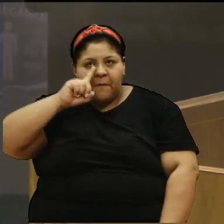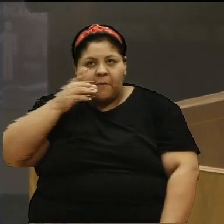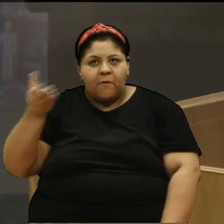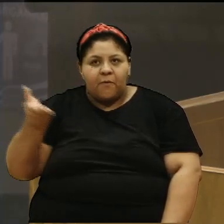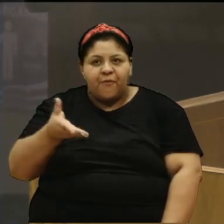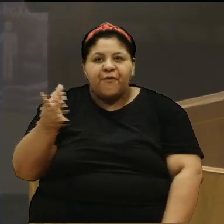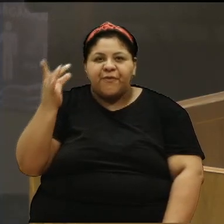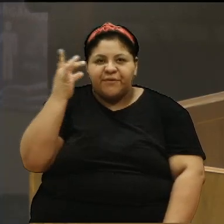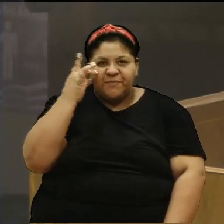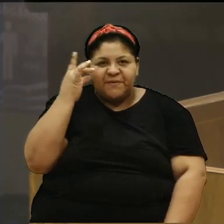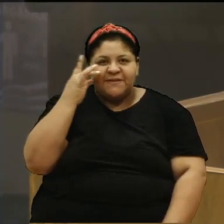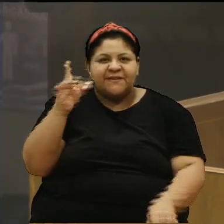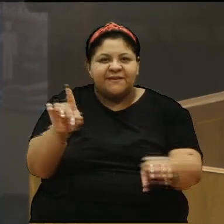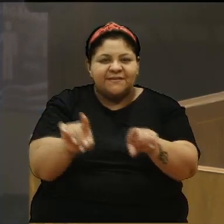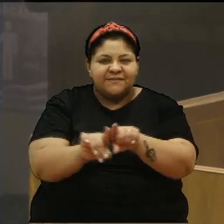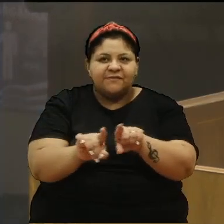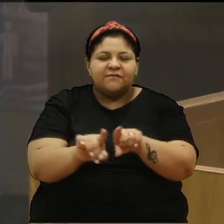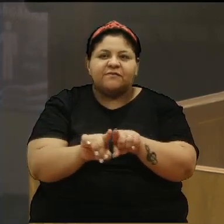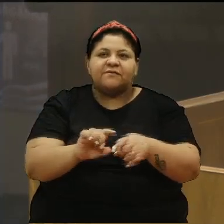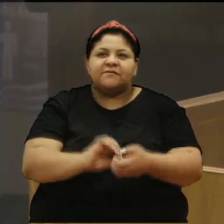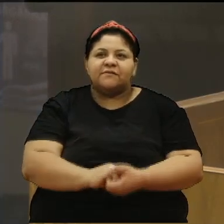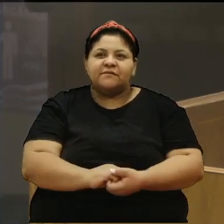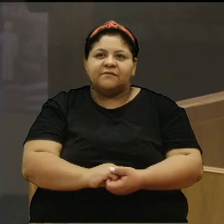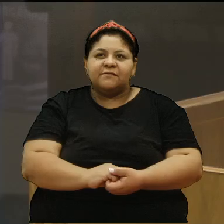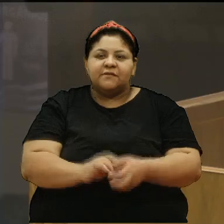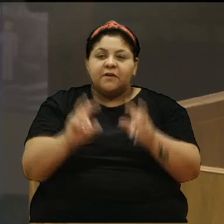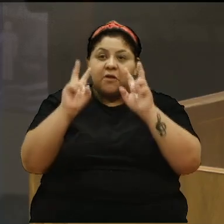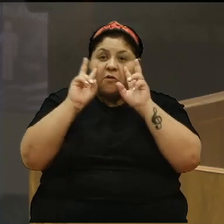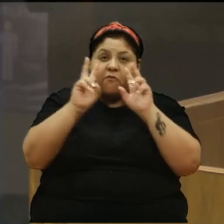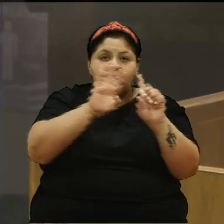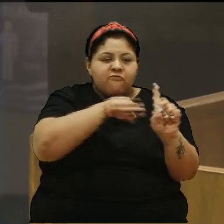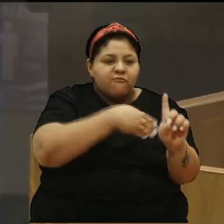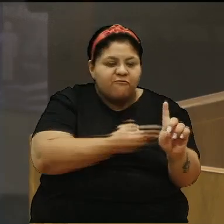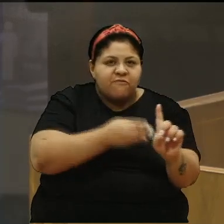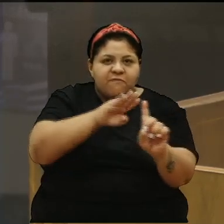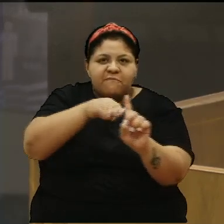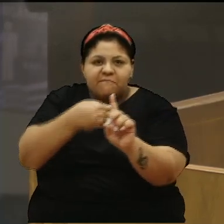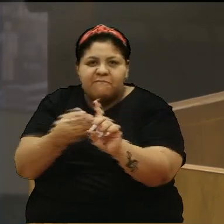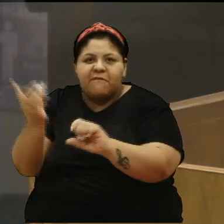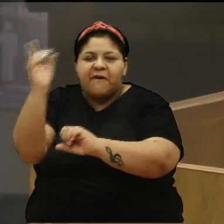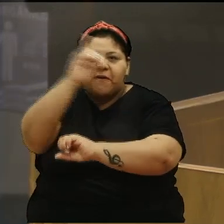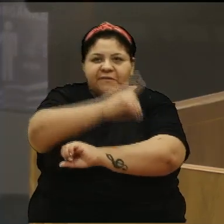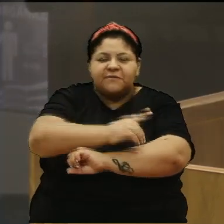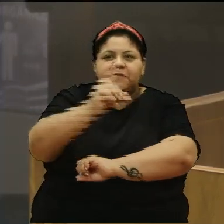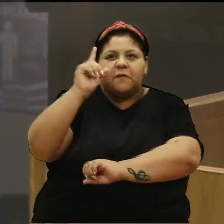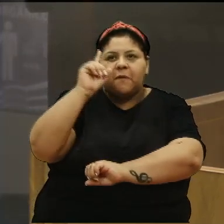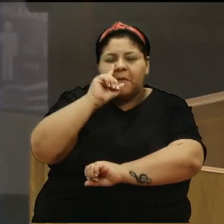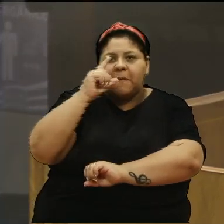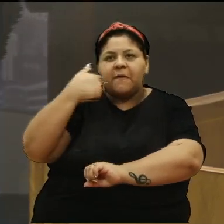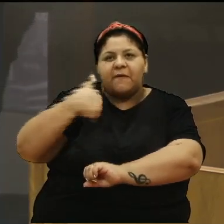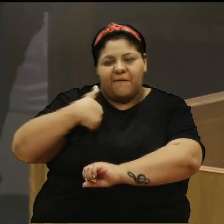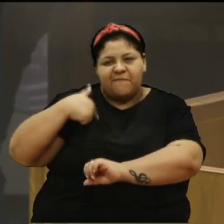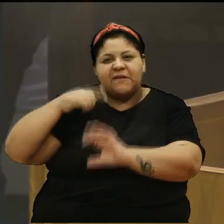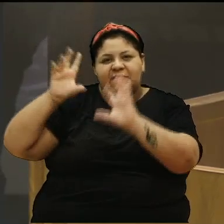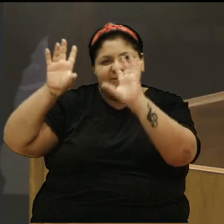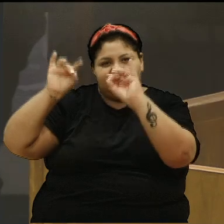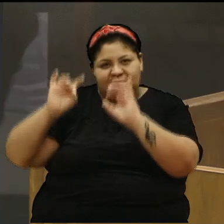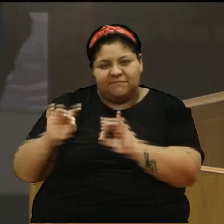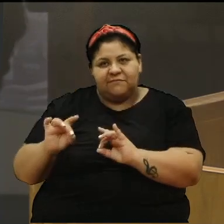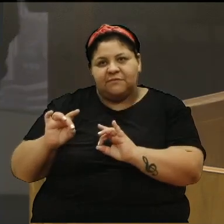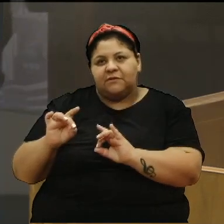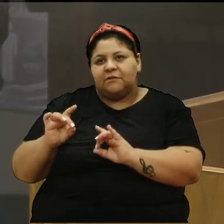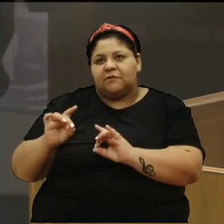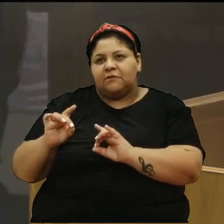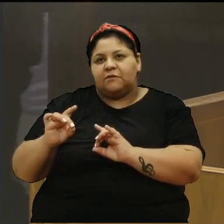aqui presente hoje. Vi bastante homenagem ao Dia das Mães e a minha é especial por